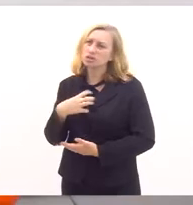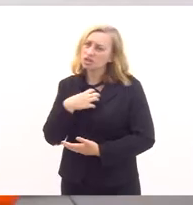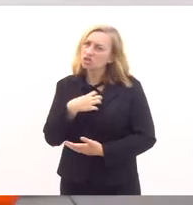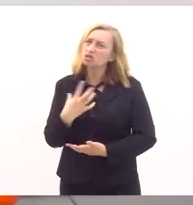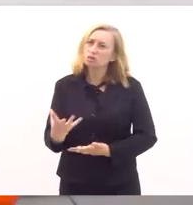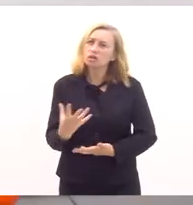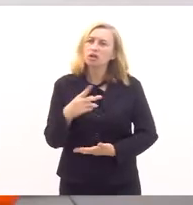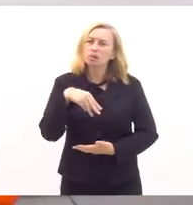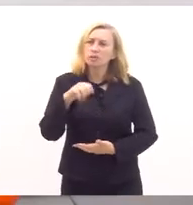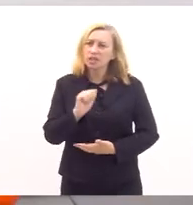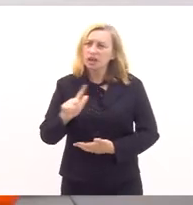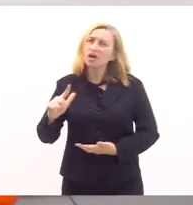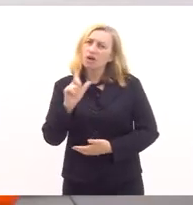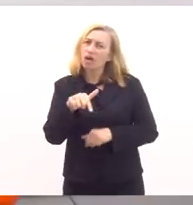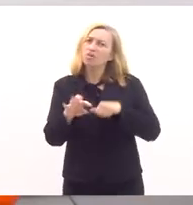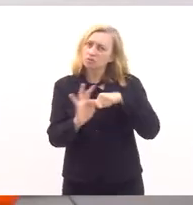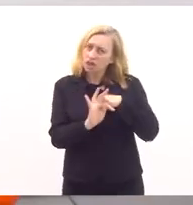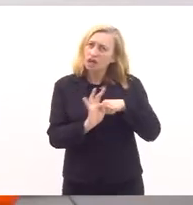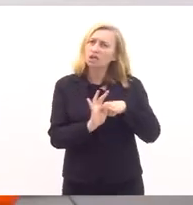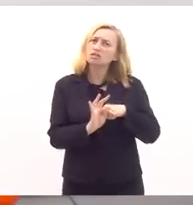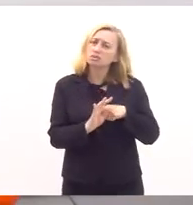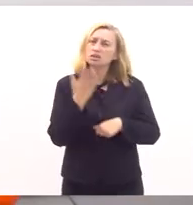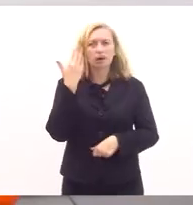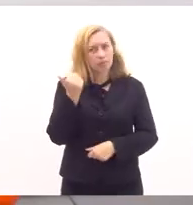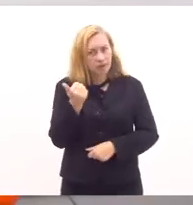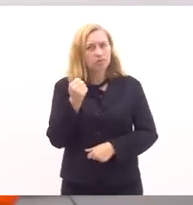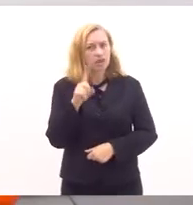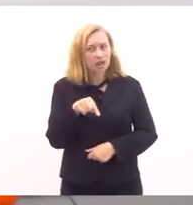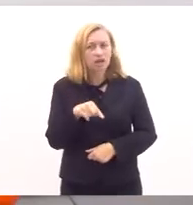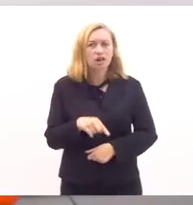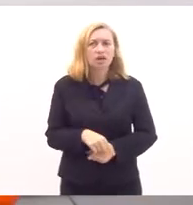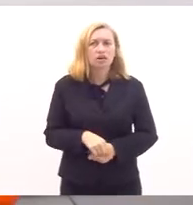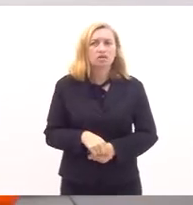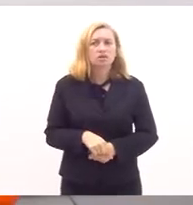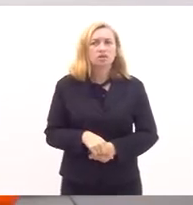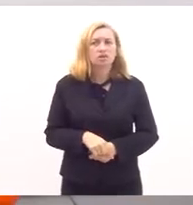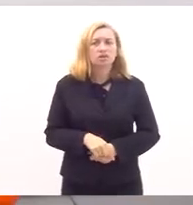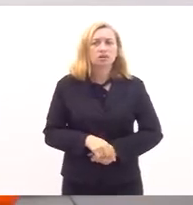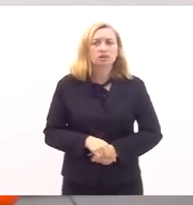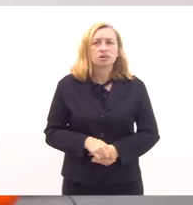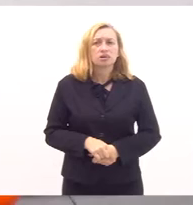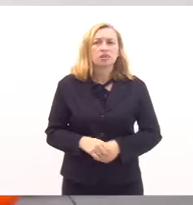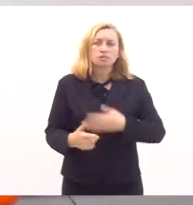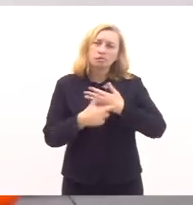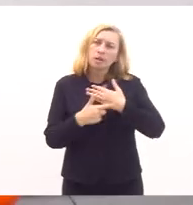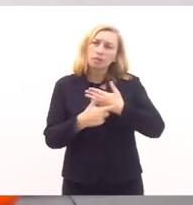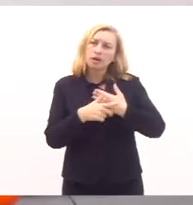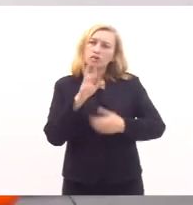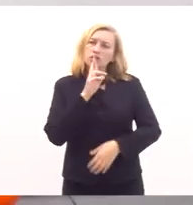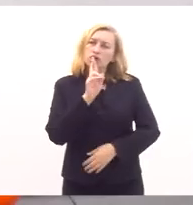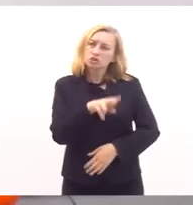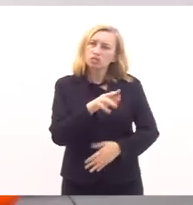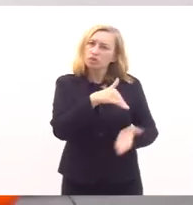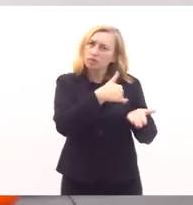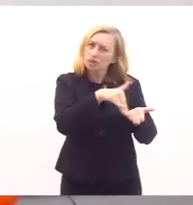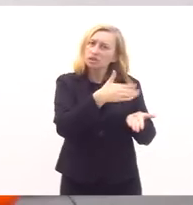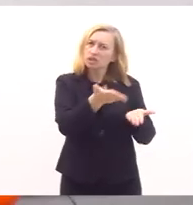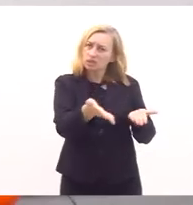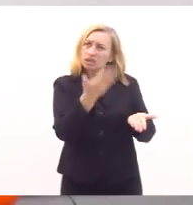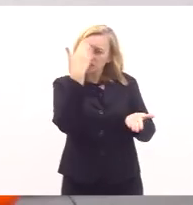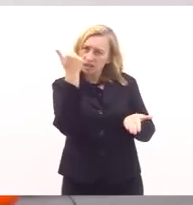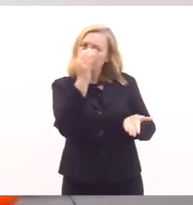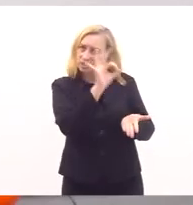o Miguel é um técnico, a gente sabe disso, né? Ele se coloca no papel de responder pela secretaria, ele